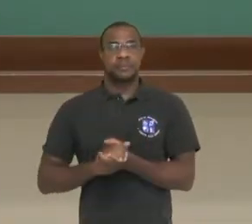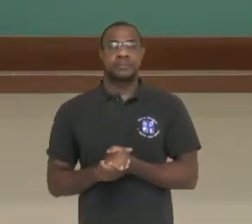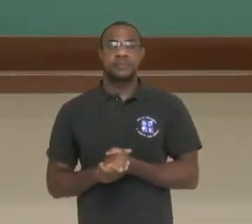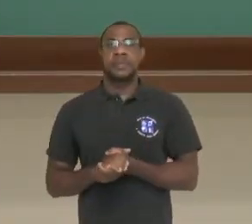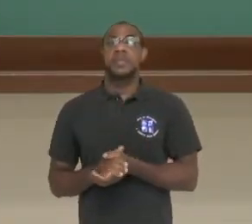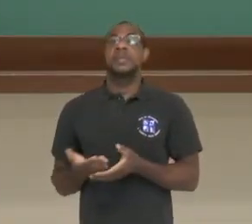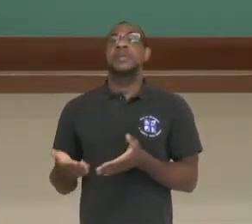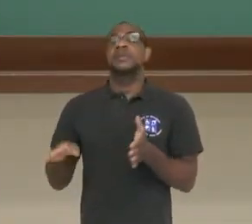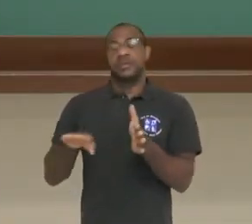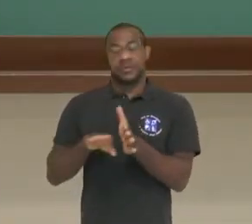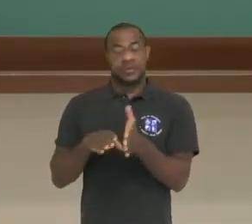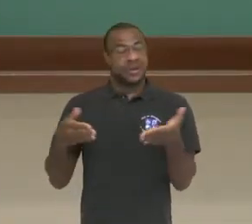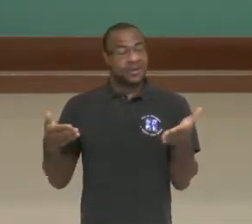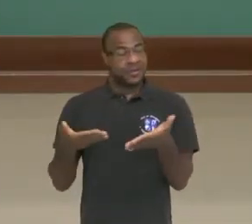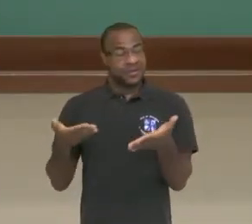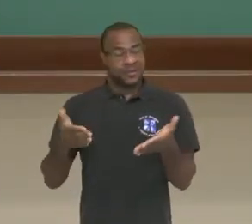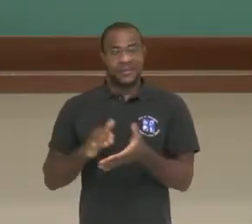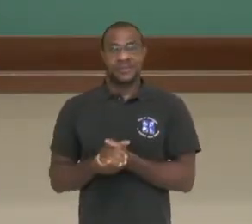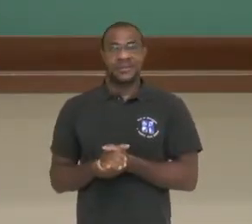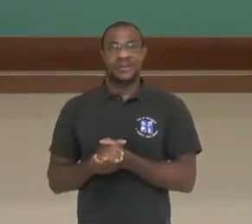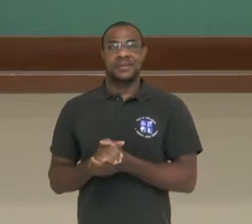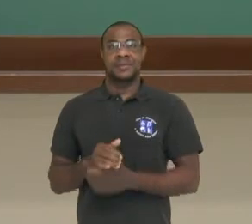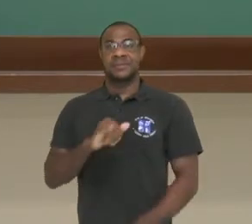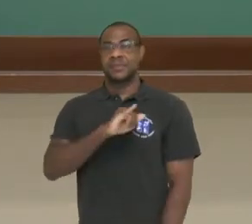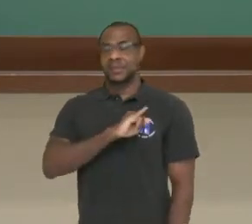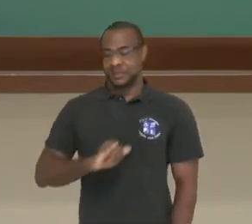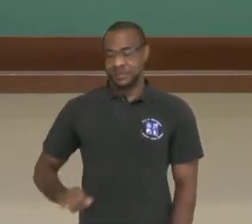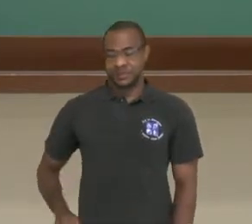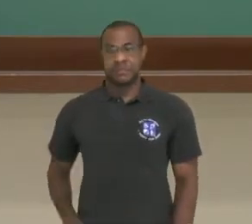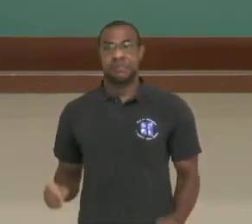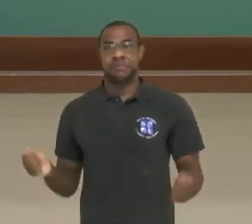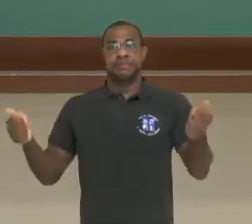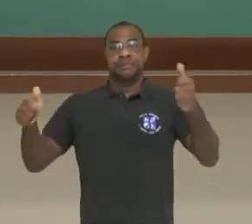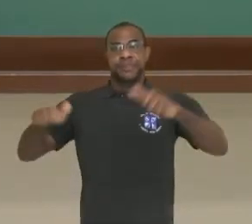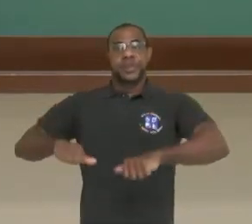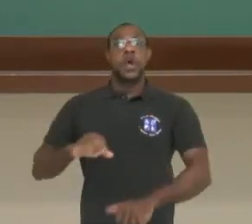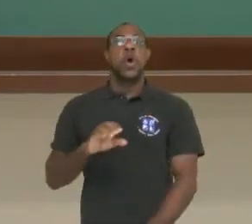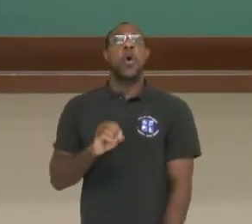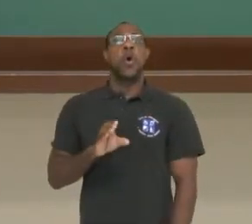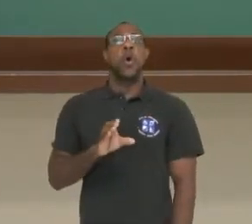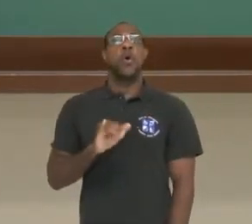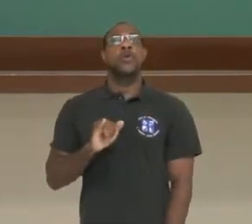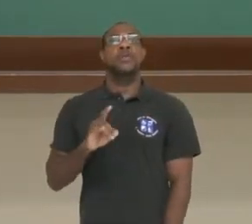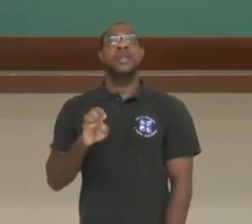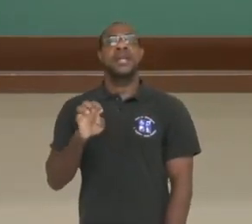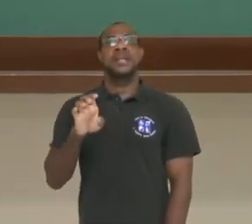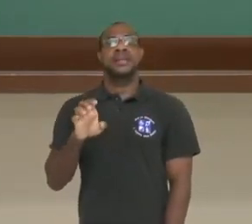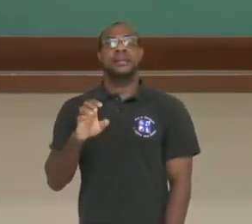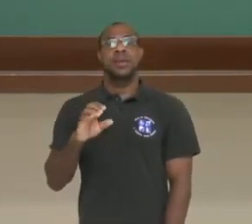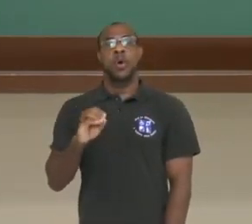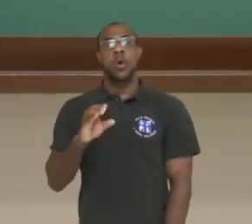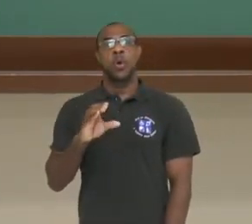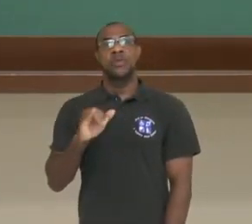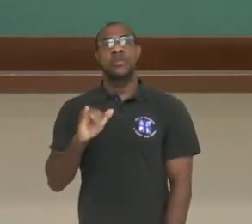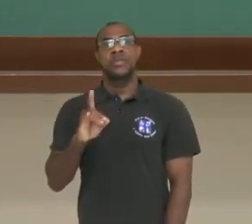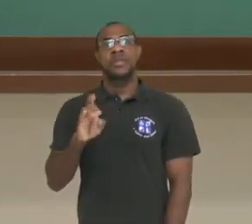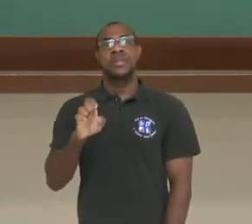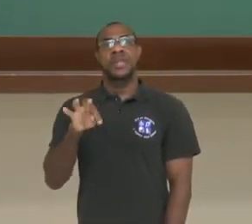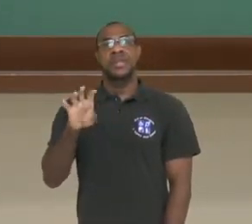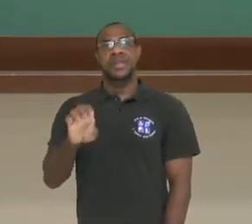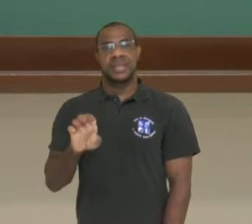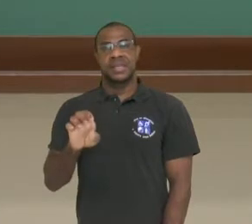desce. A queda do Império Romano do Ocidente. Como assim do Ocidente, professor? Sim, houveram